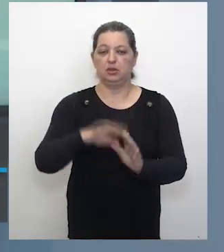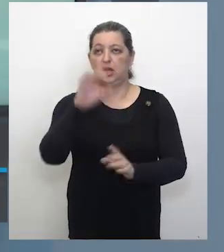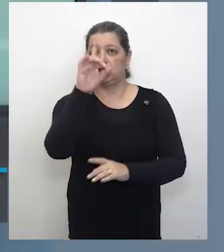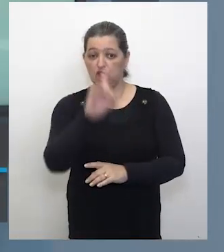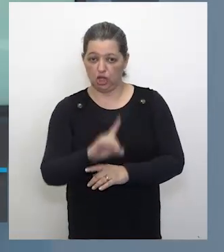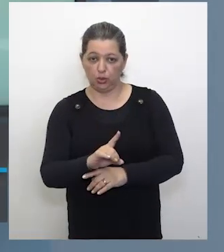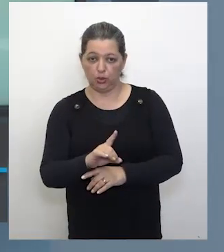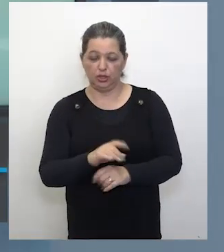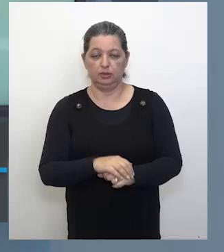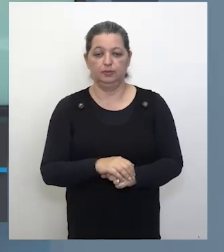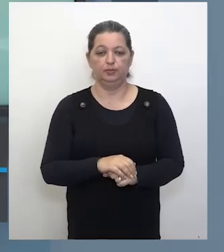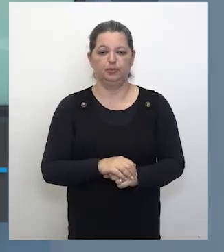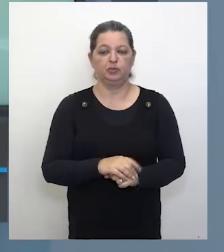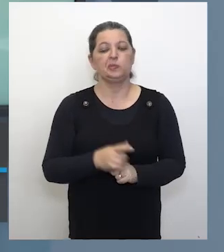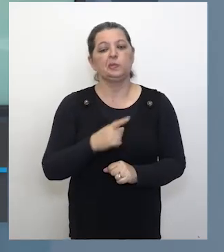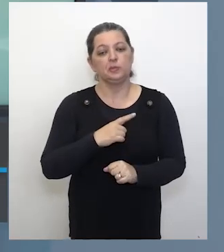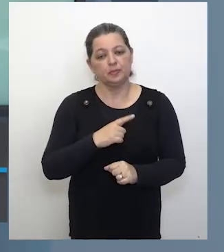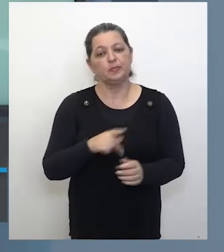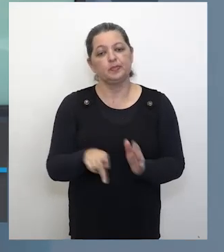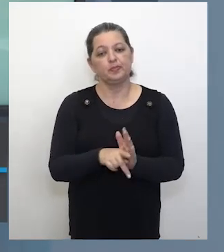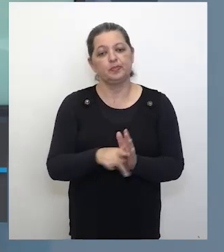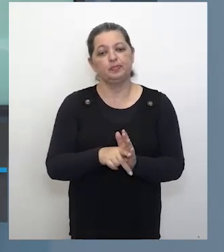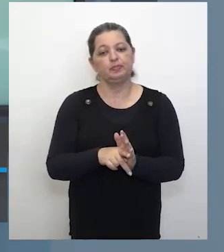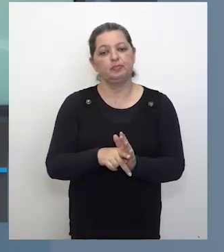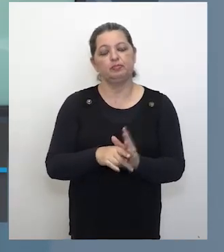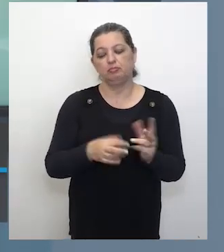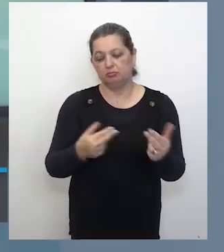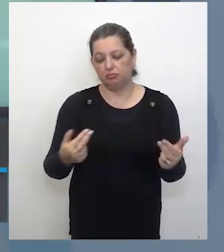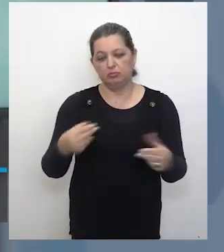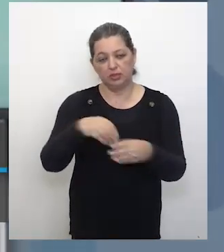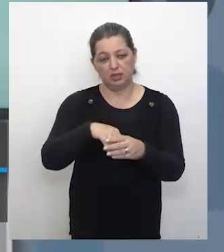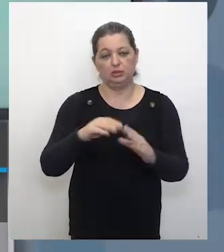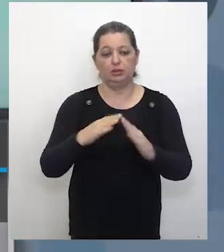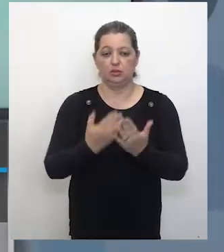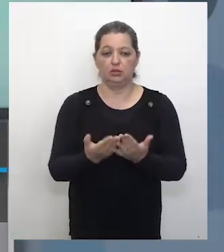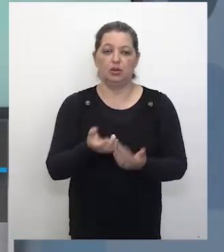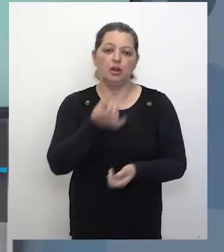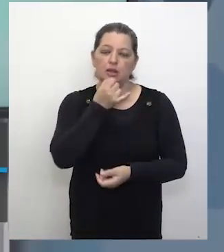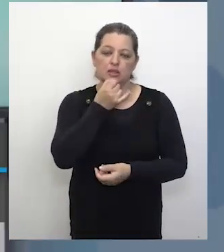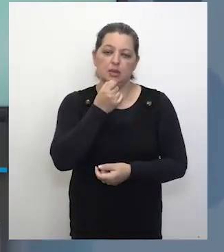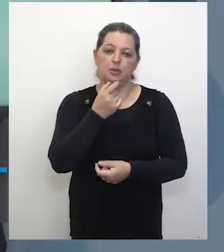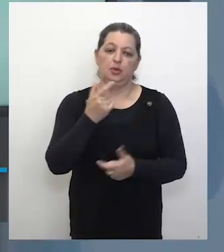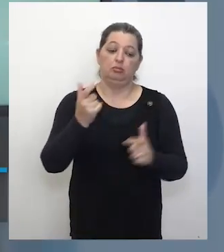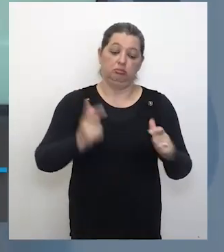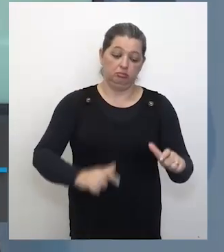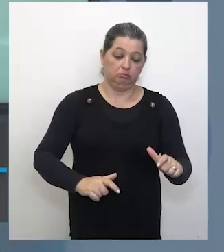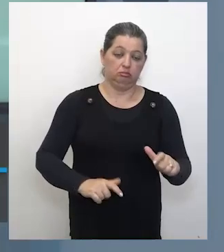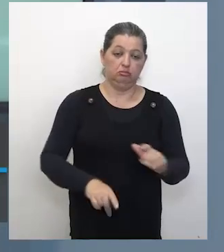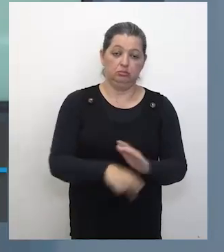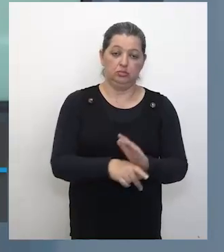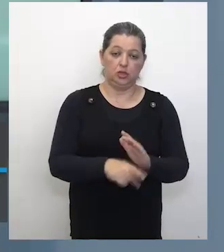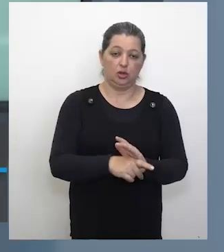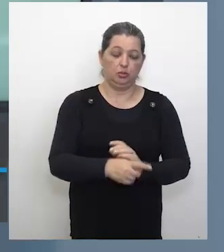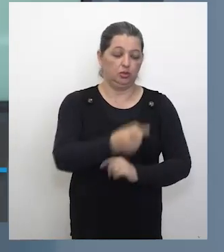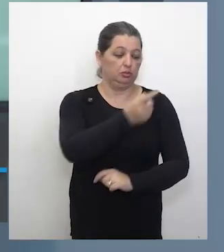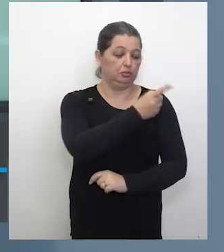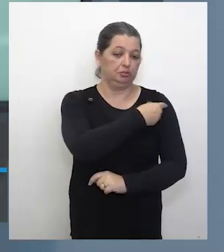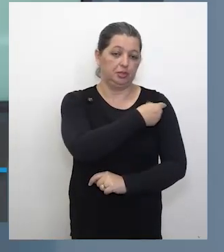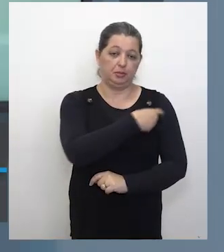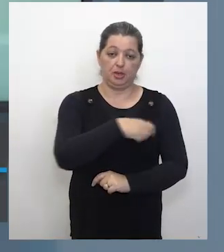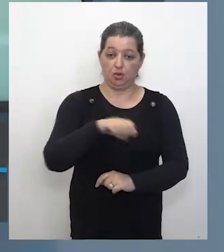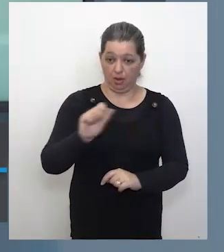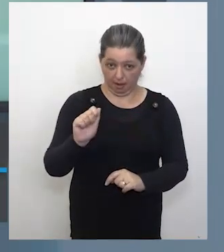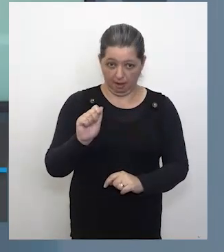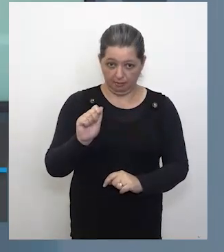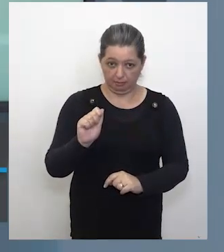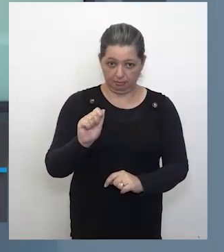mas existem as territorialidades que existem na escola. Então, por exemplo, essa sala é do primeiro A, Jennifer, e eu sou do primeiro A. Então, essa